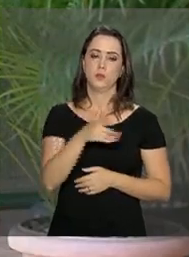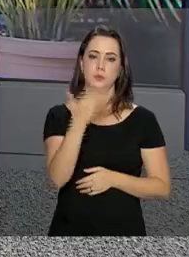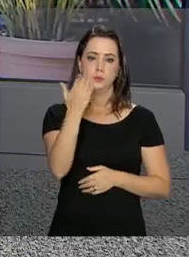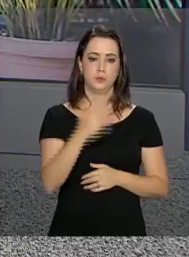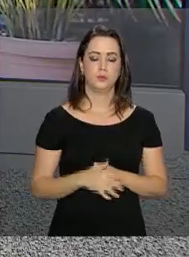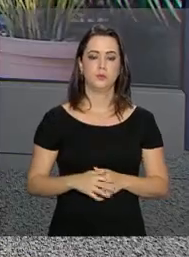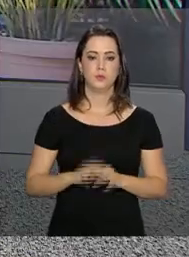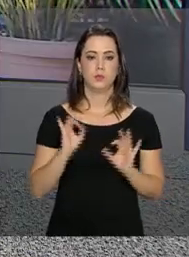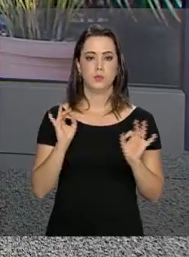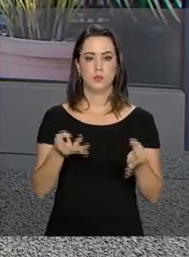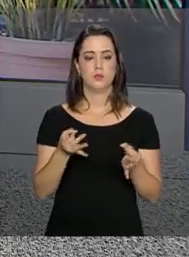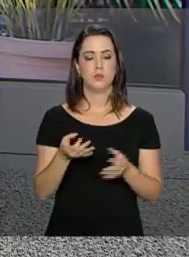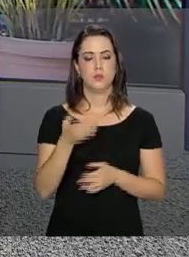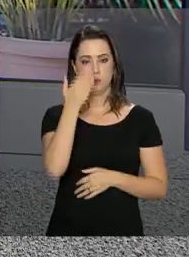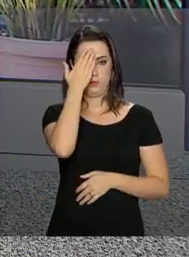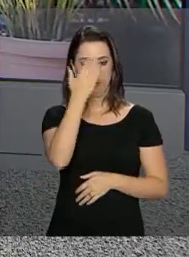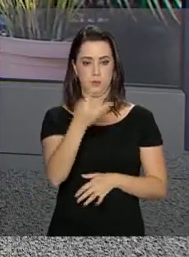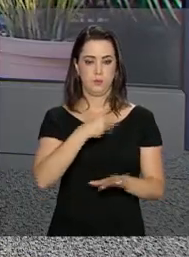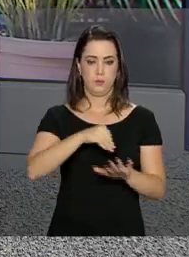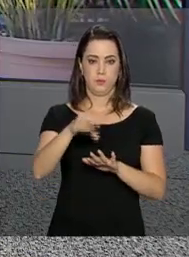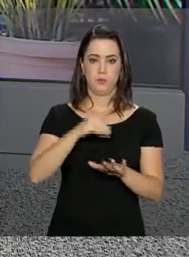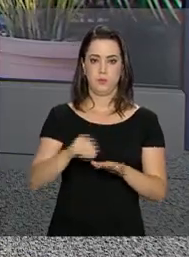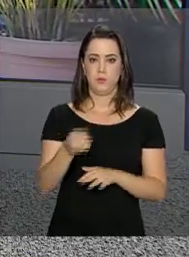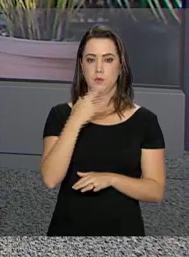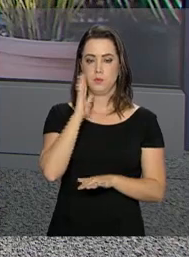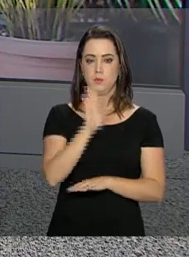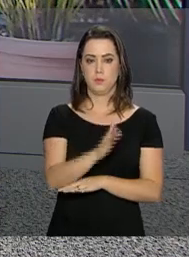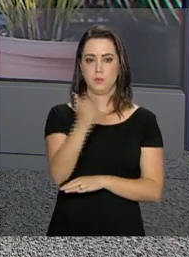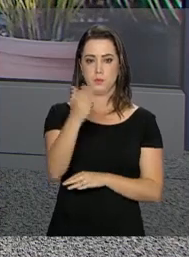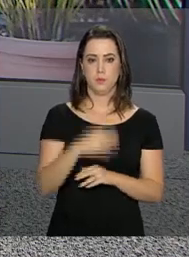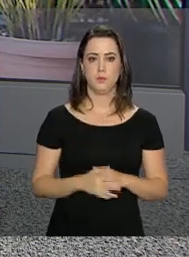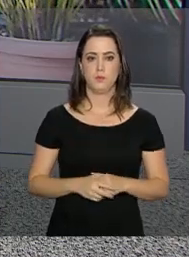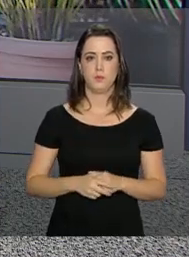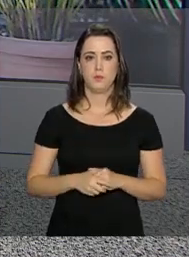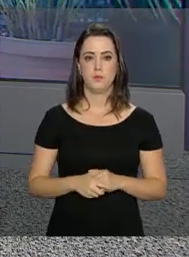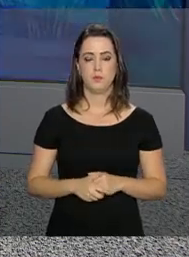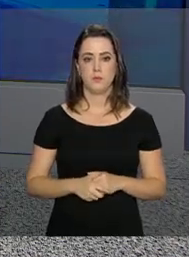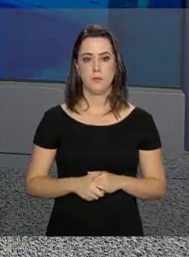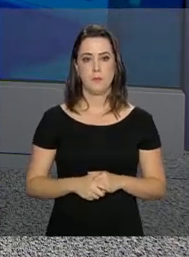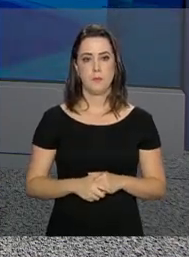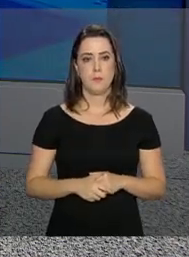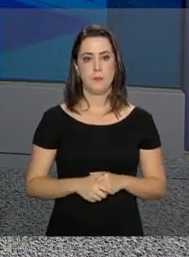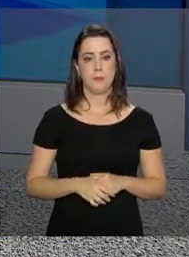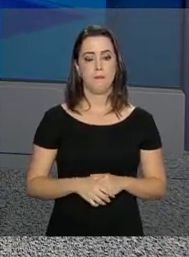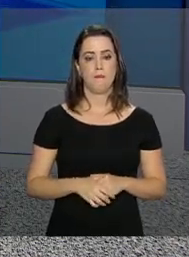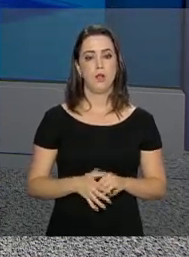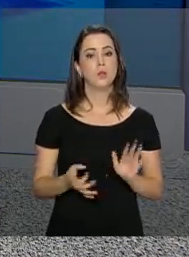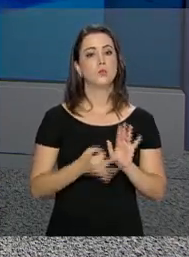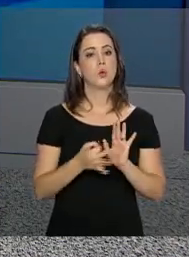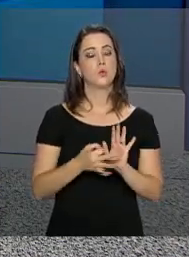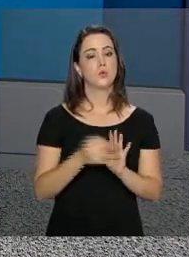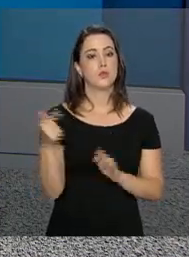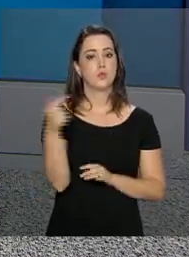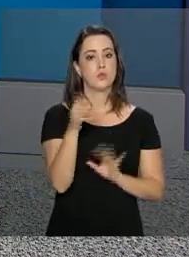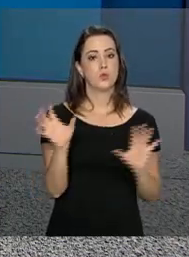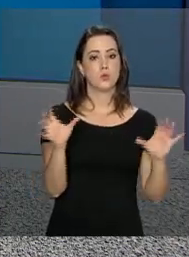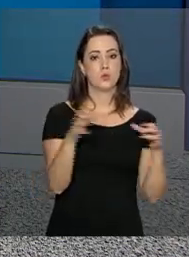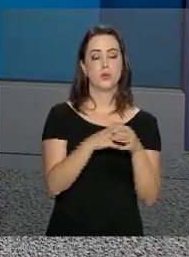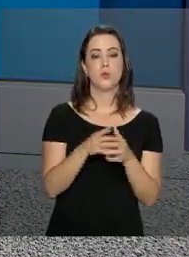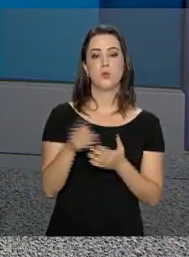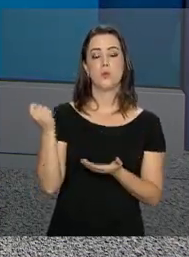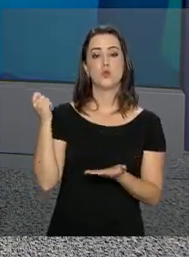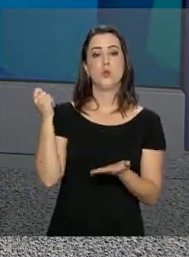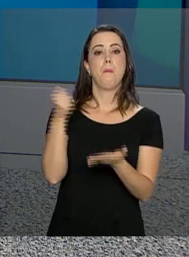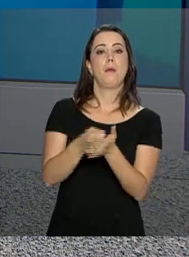com você tá certo dani obrigado então pelas informações boa tarde pra você a consulta ao sétimo e último lote de